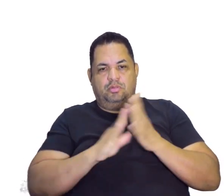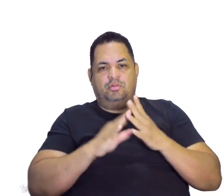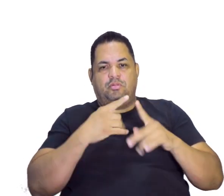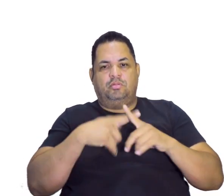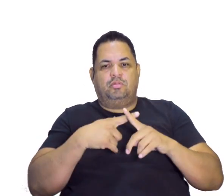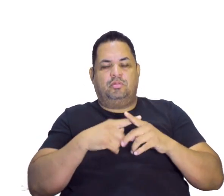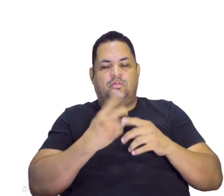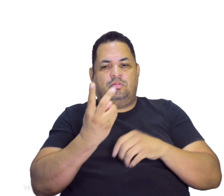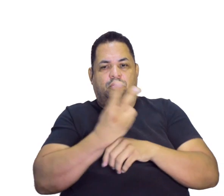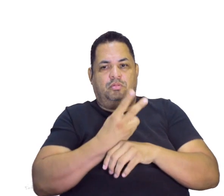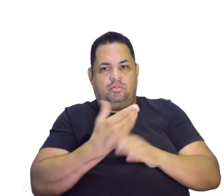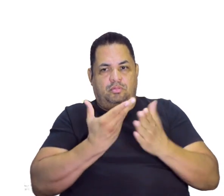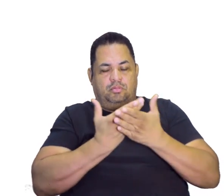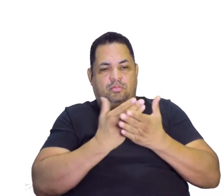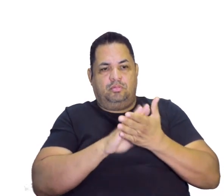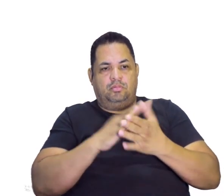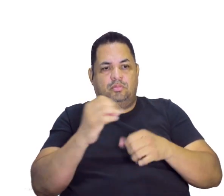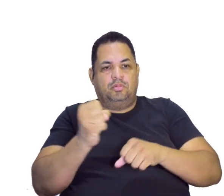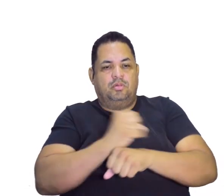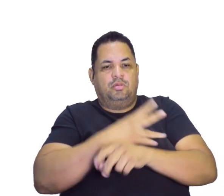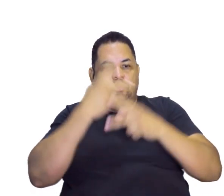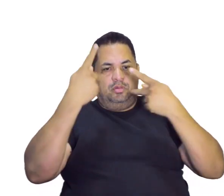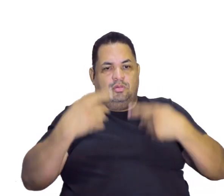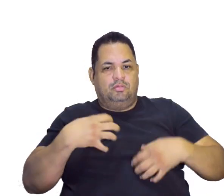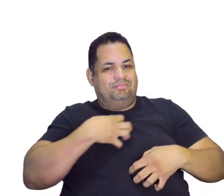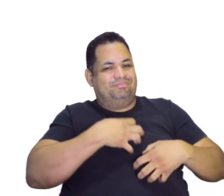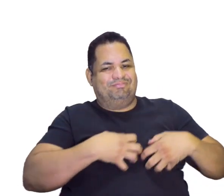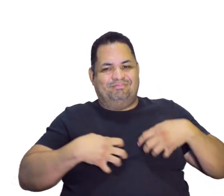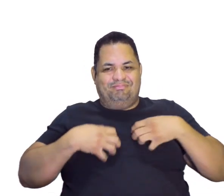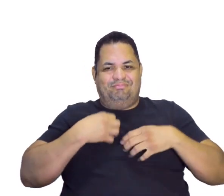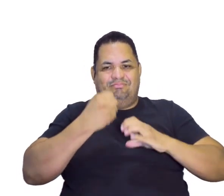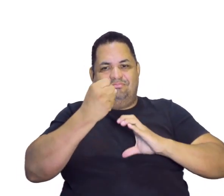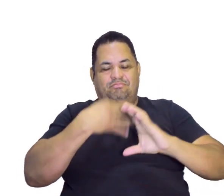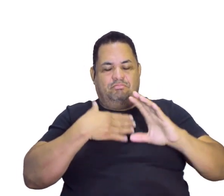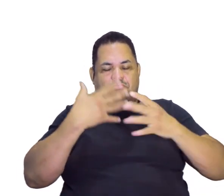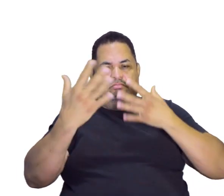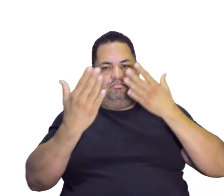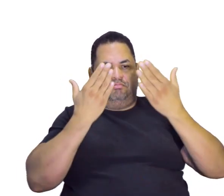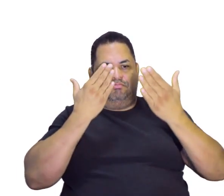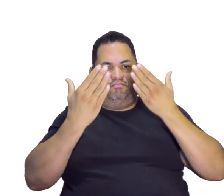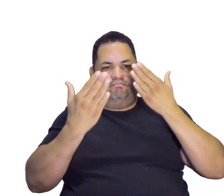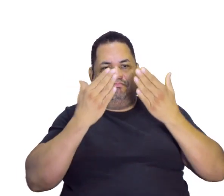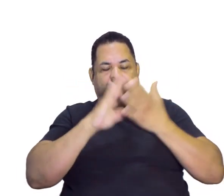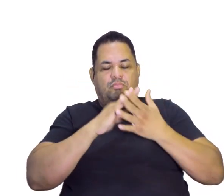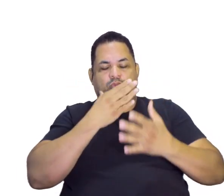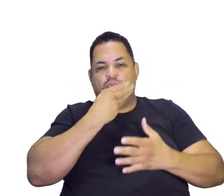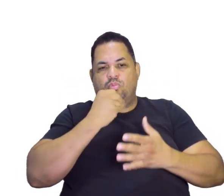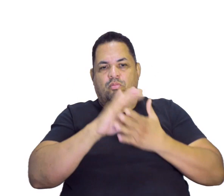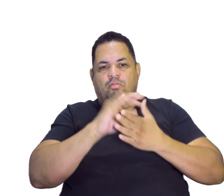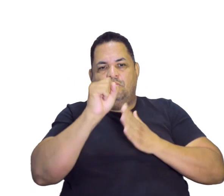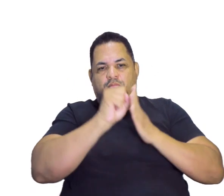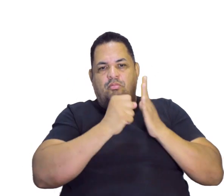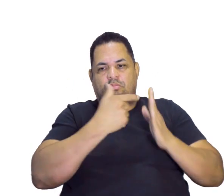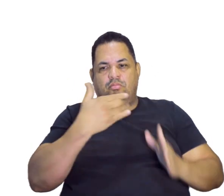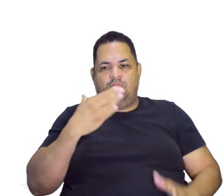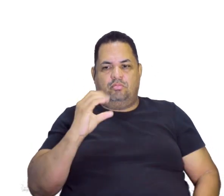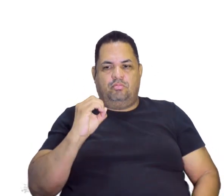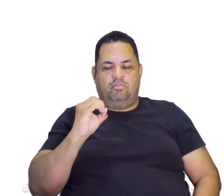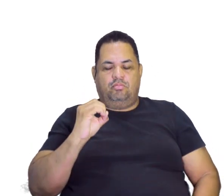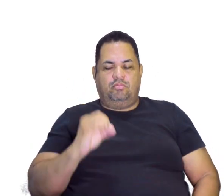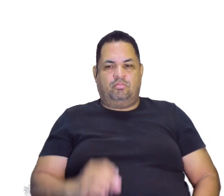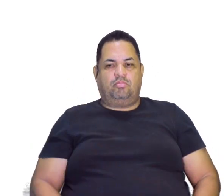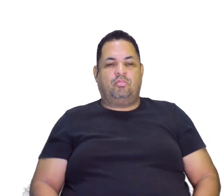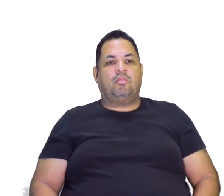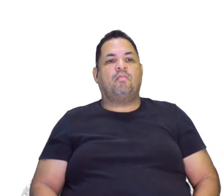buscava interpretar as emoções humanas e as angústias que caracterizavam psicologicamente o homem do século XX, do